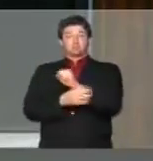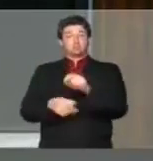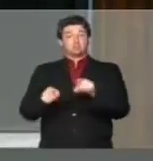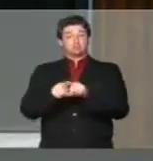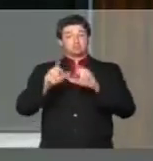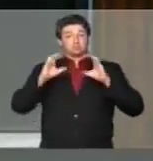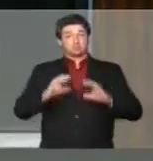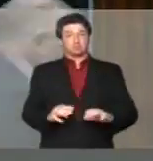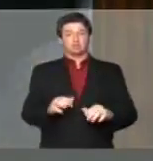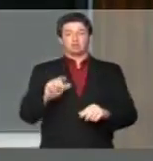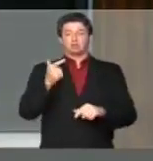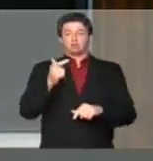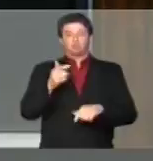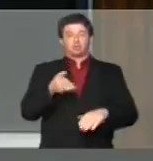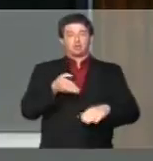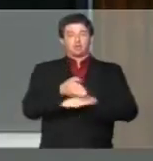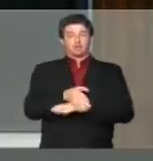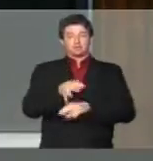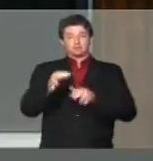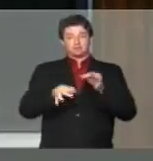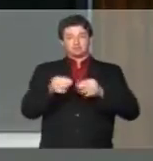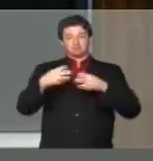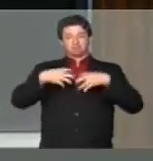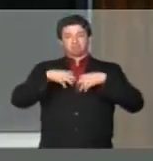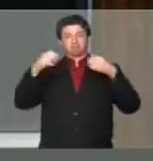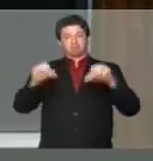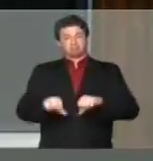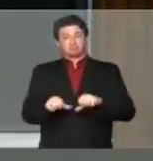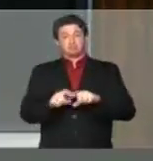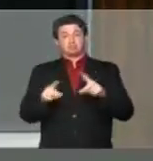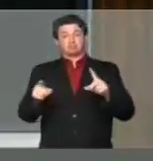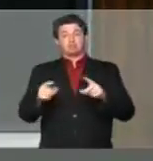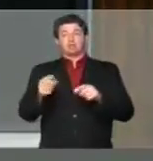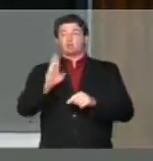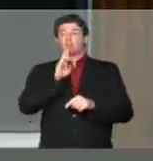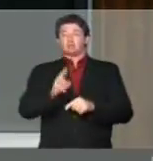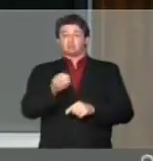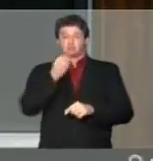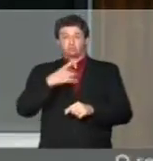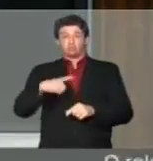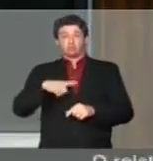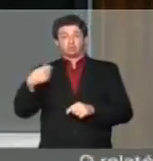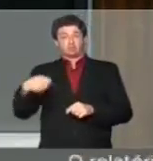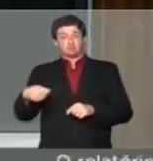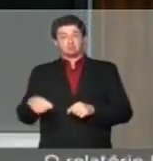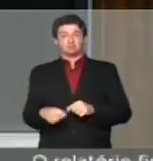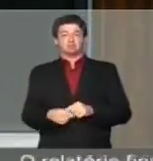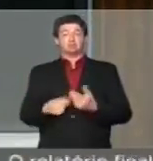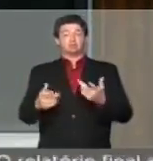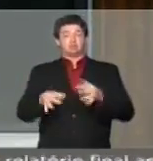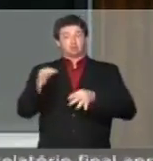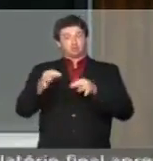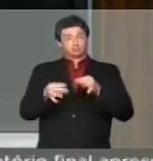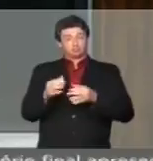o cidadão não tenha seu acesso à justiça frustrado sem digna resposta. No tocante à